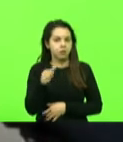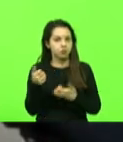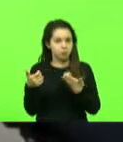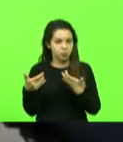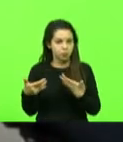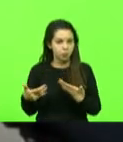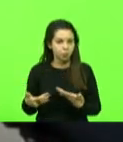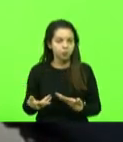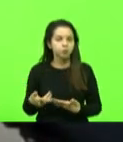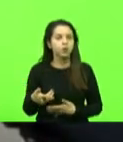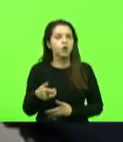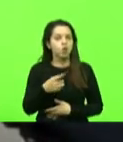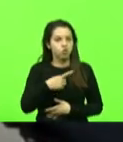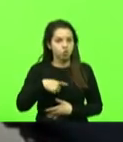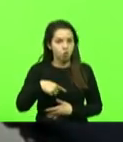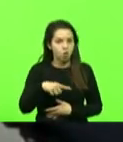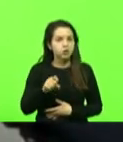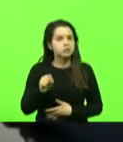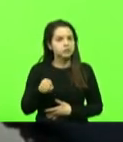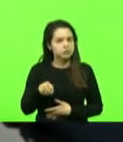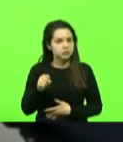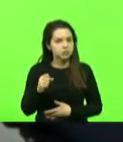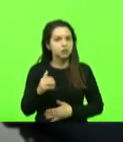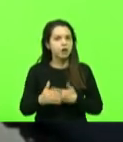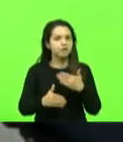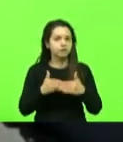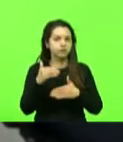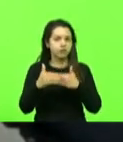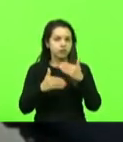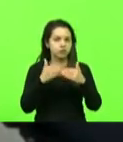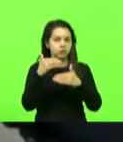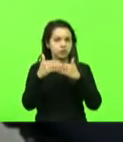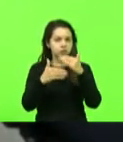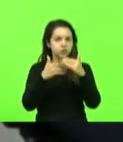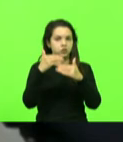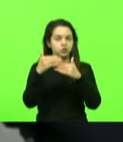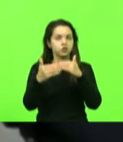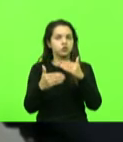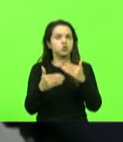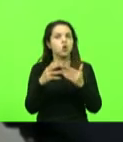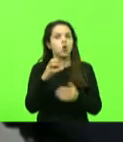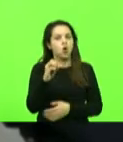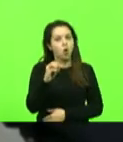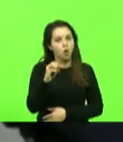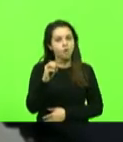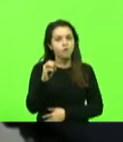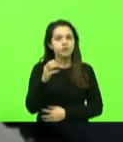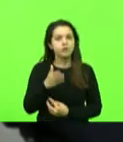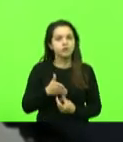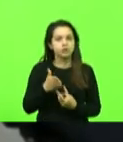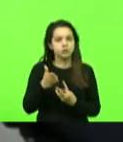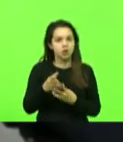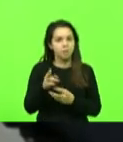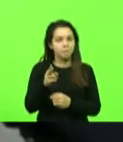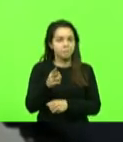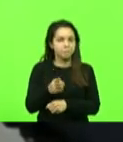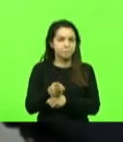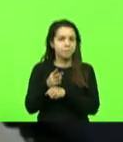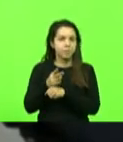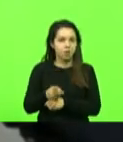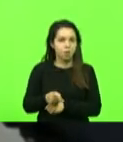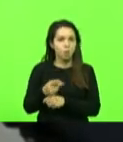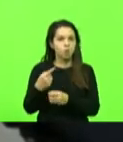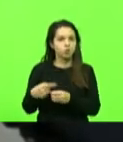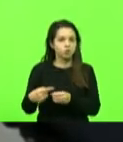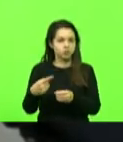que sim, nós tivemos avanços em relação ao cofinanciamento aos municípios, no entanto,